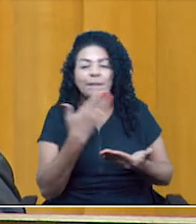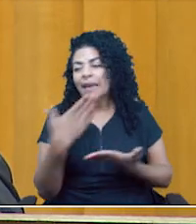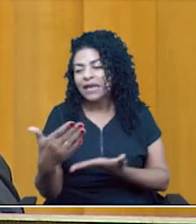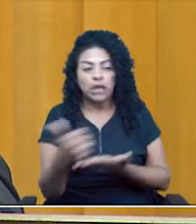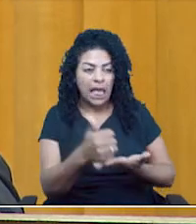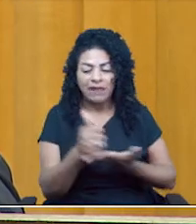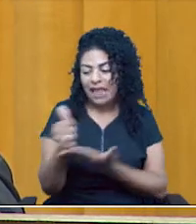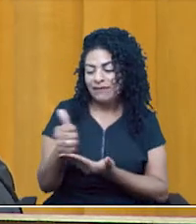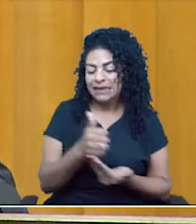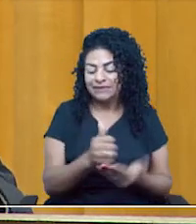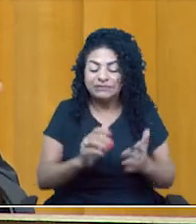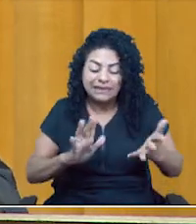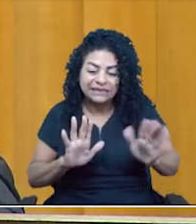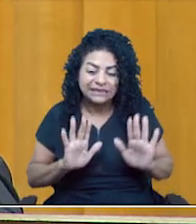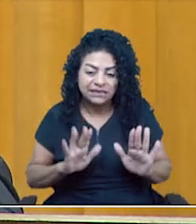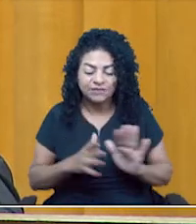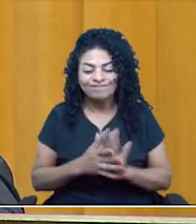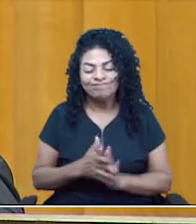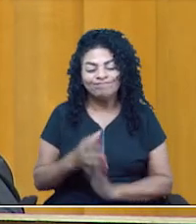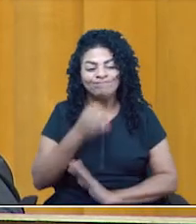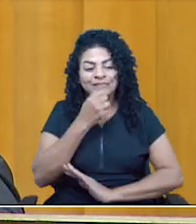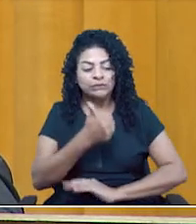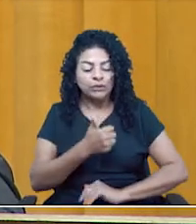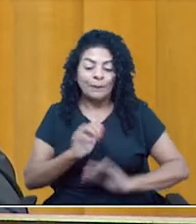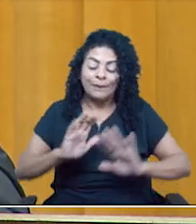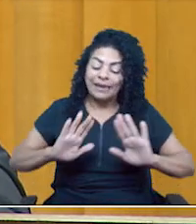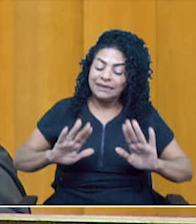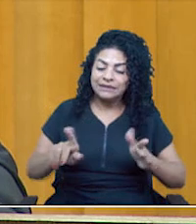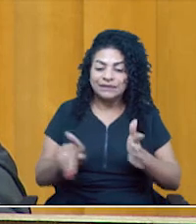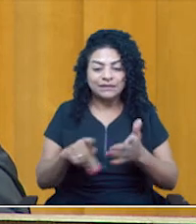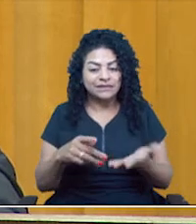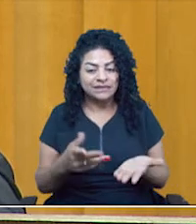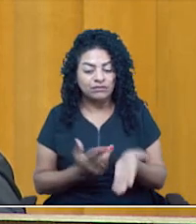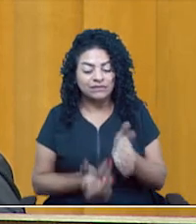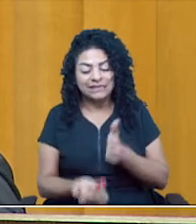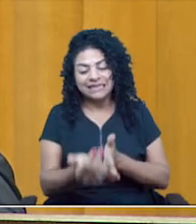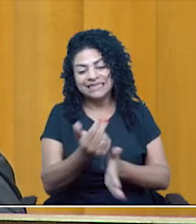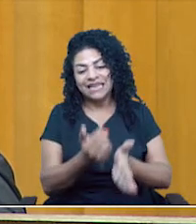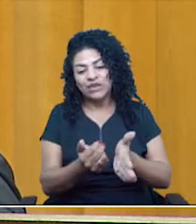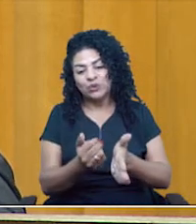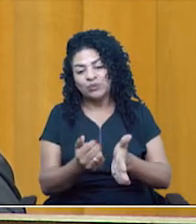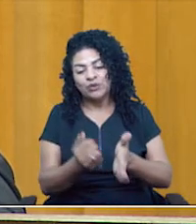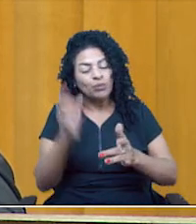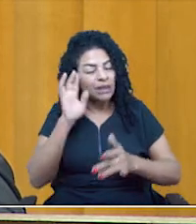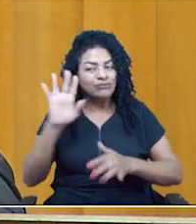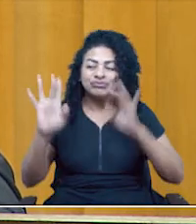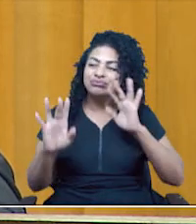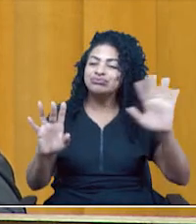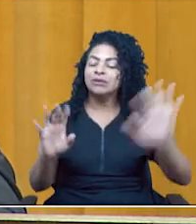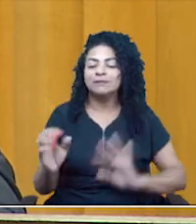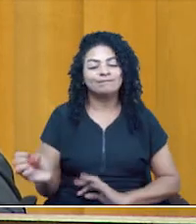que estão criando um novo desenho de sociedade neste